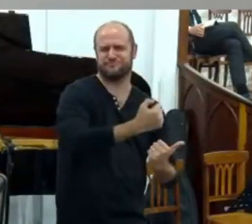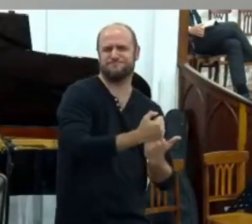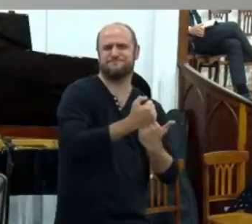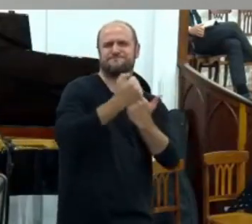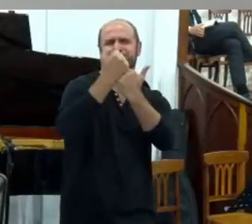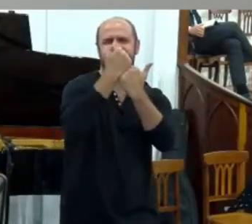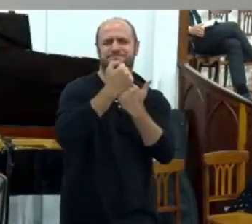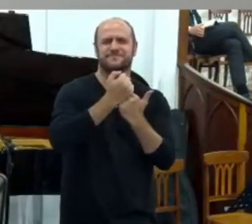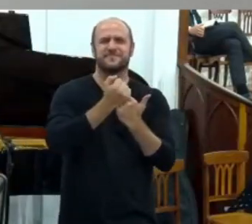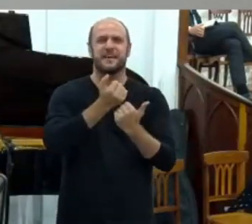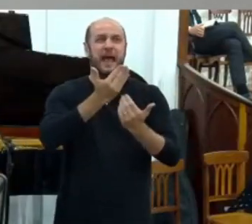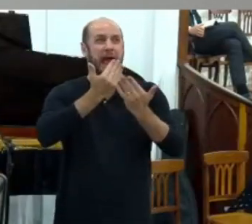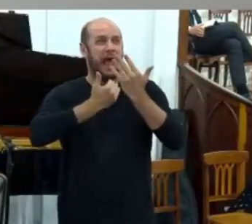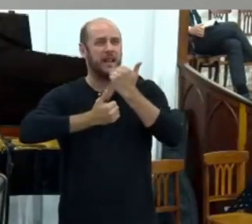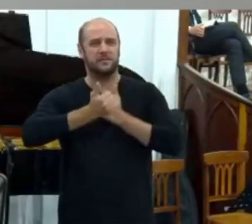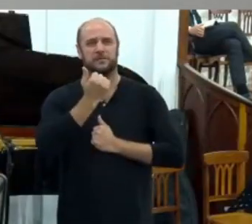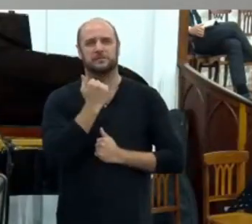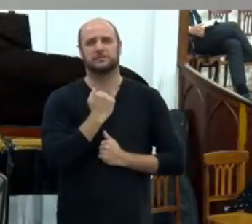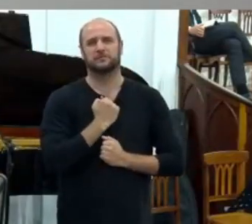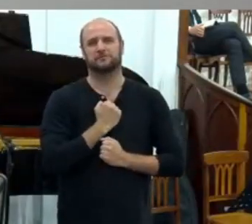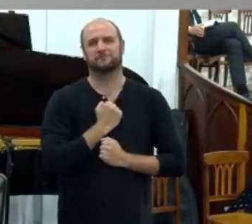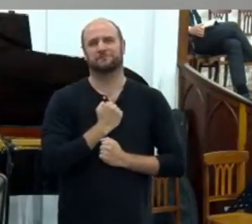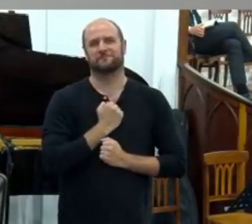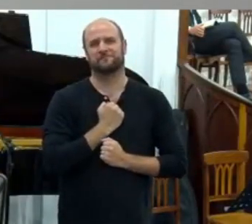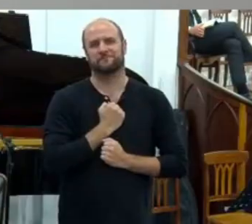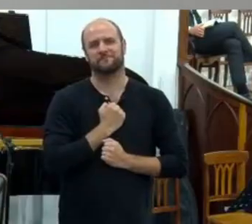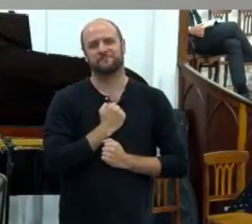sustentada, é alimentada.